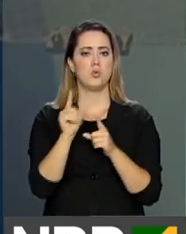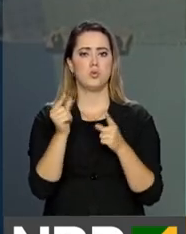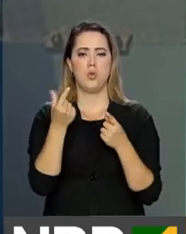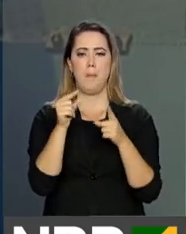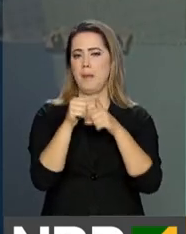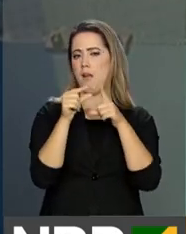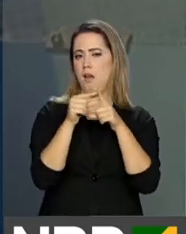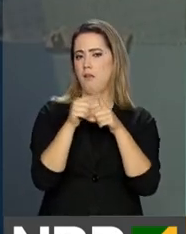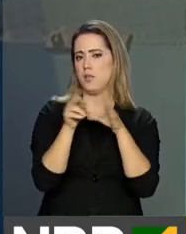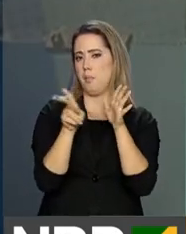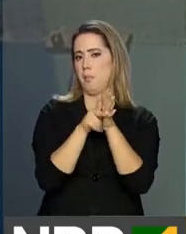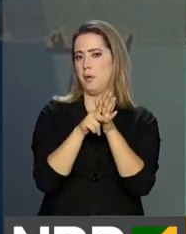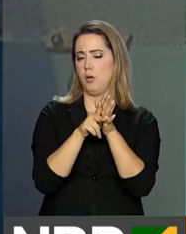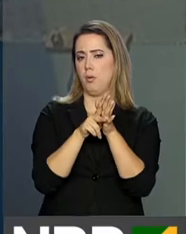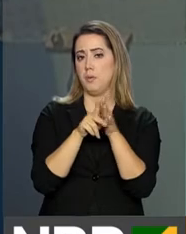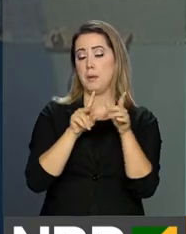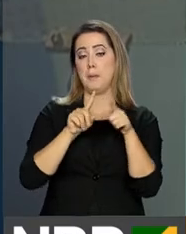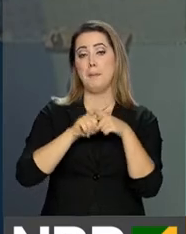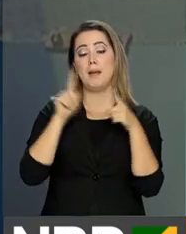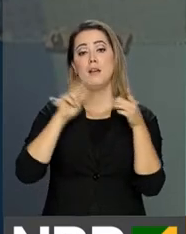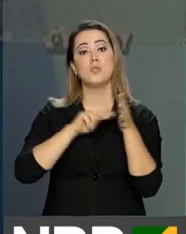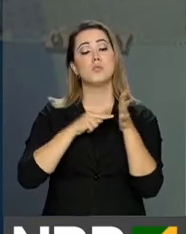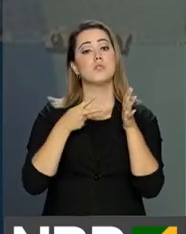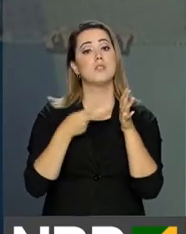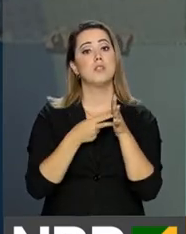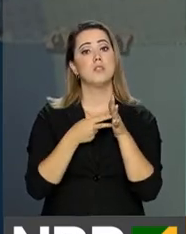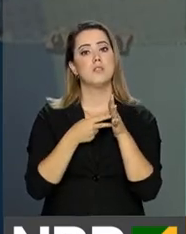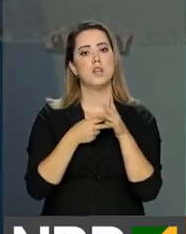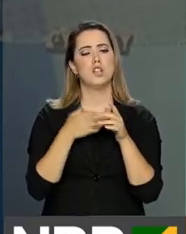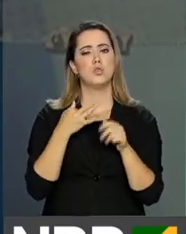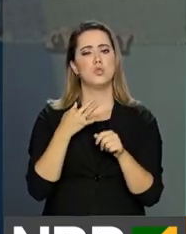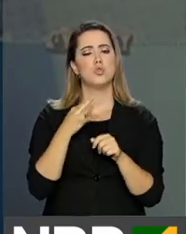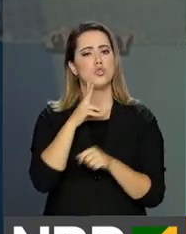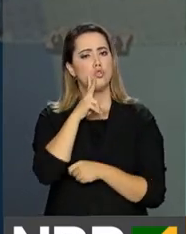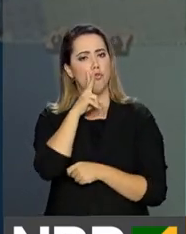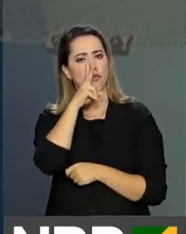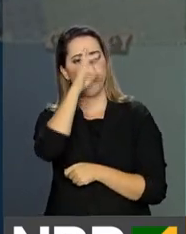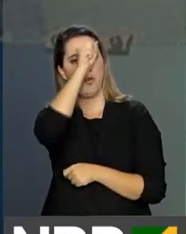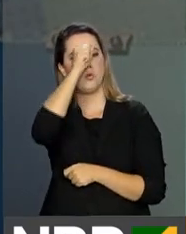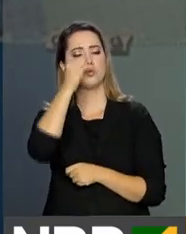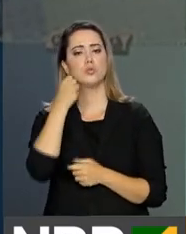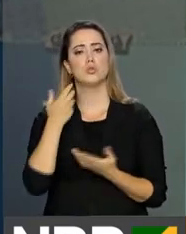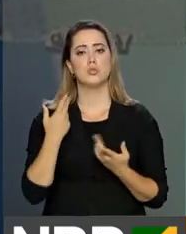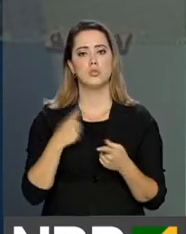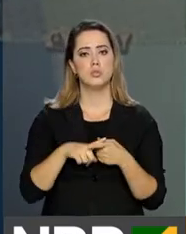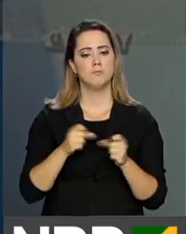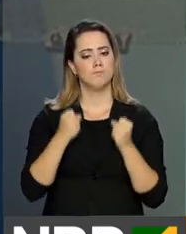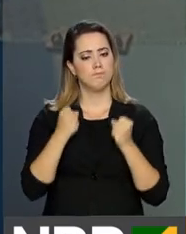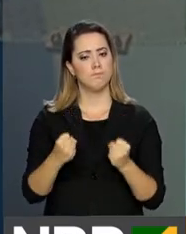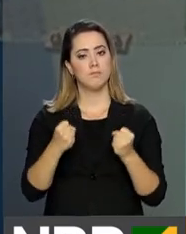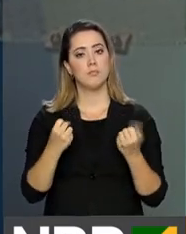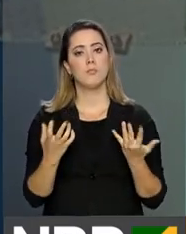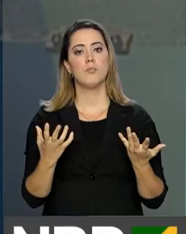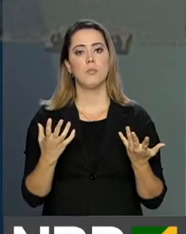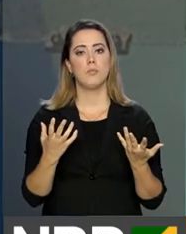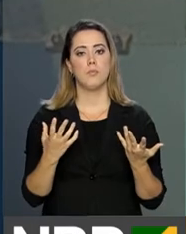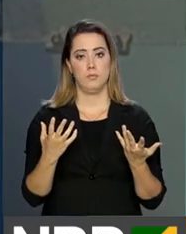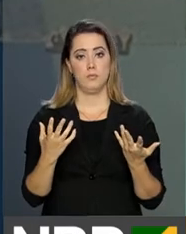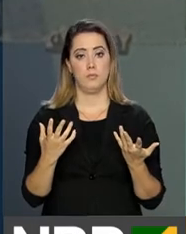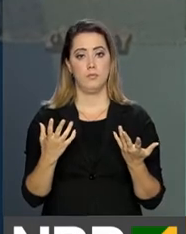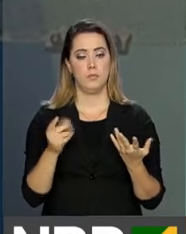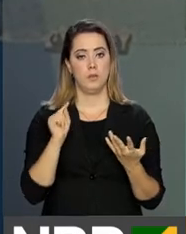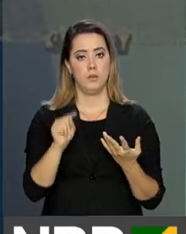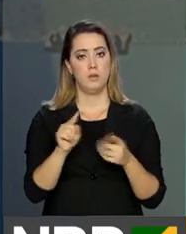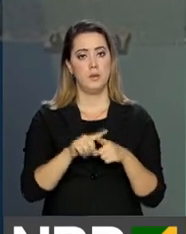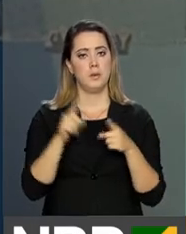também a ideia de resistência, de força, de vigor.